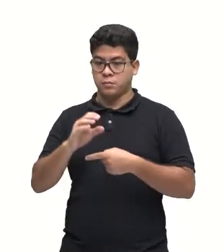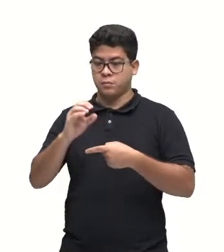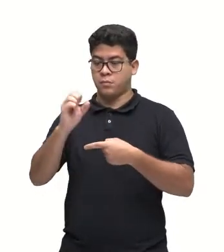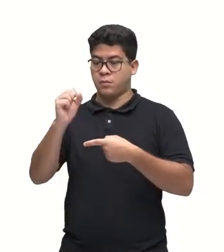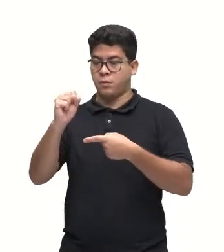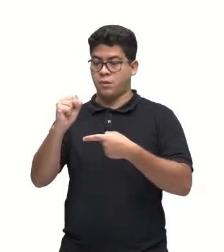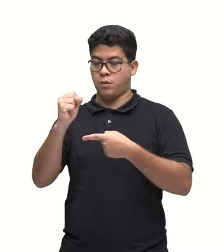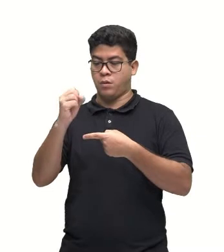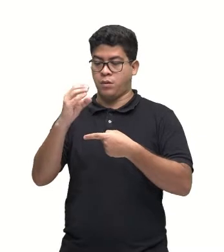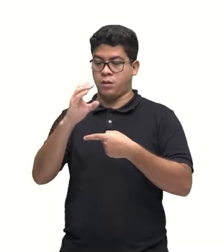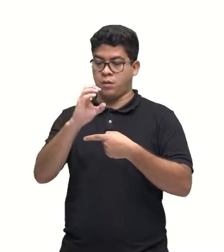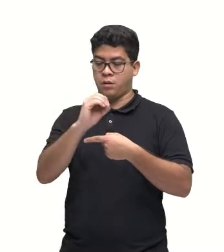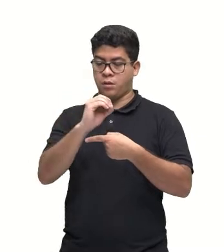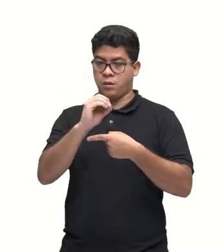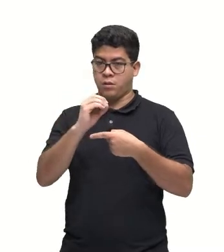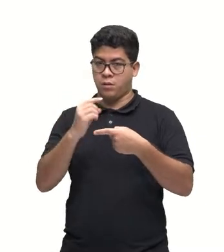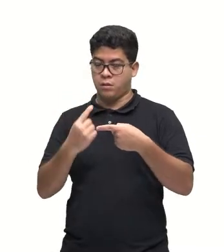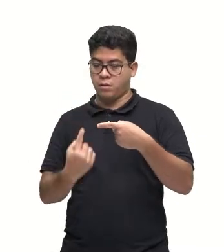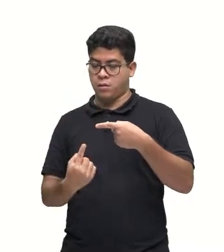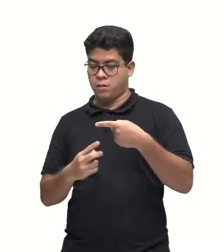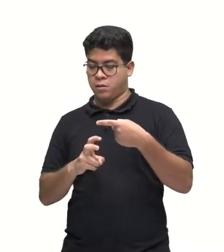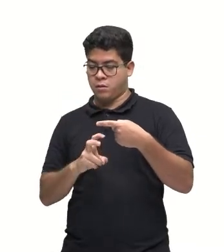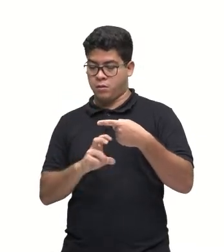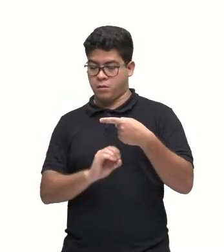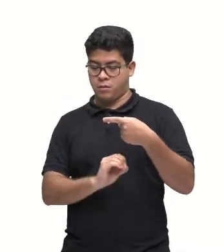sobre 150.